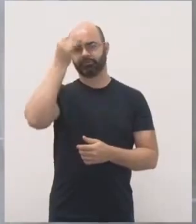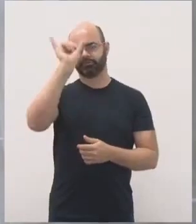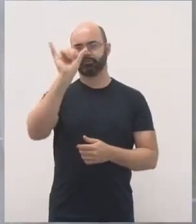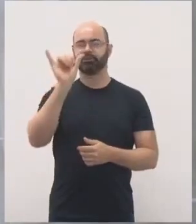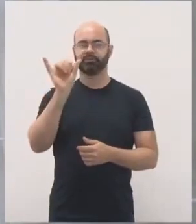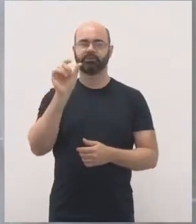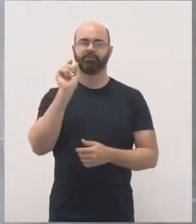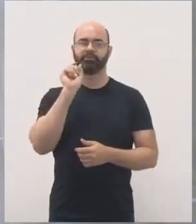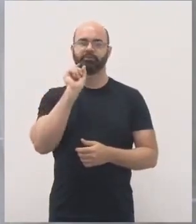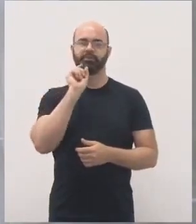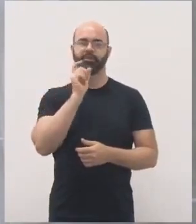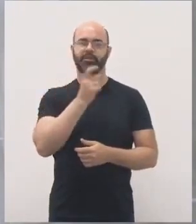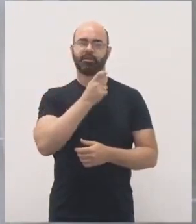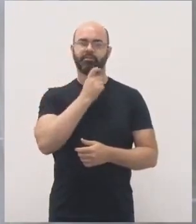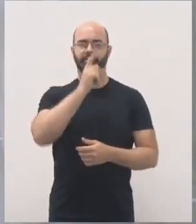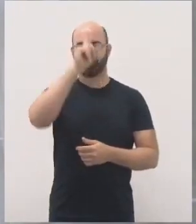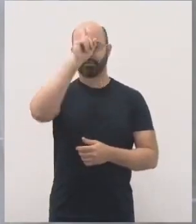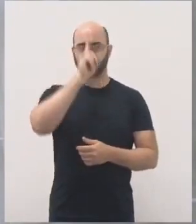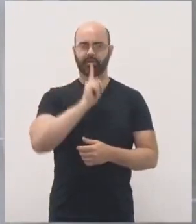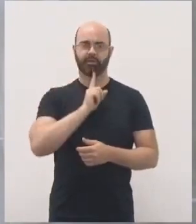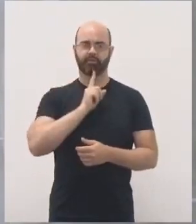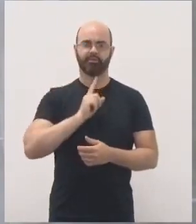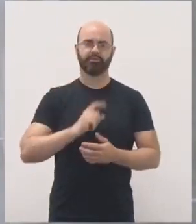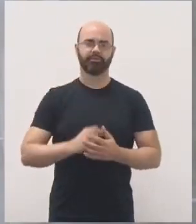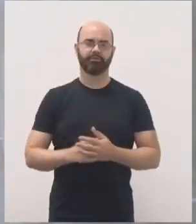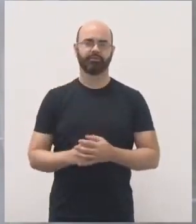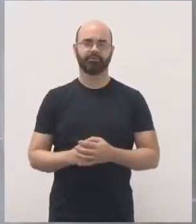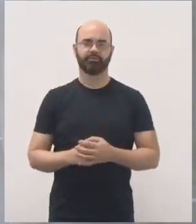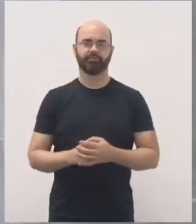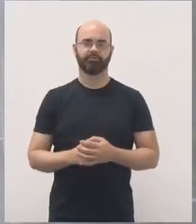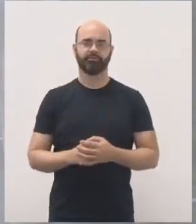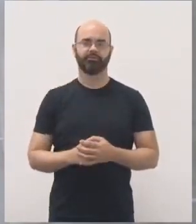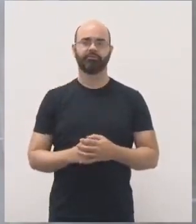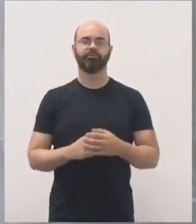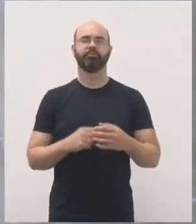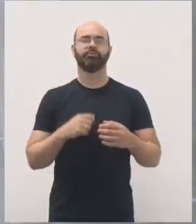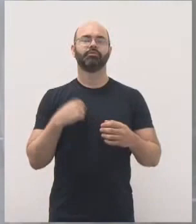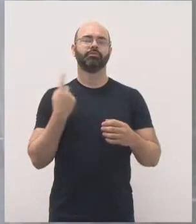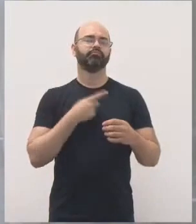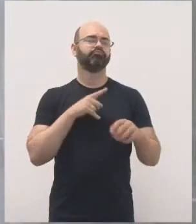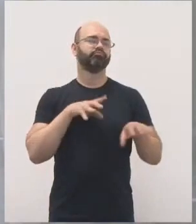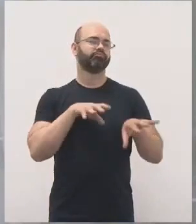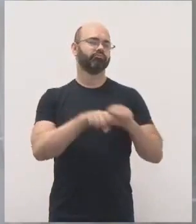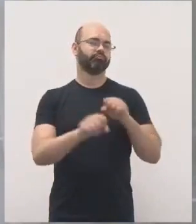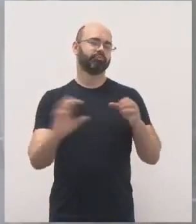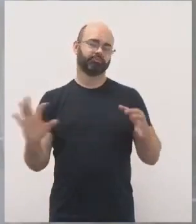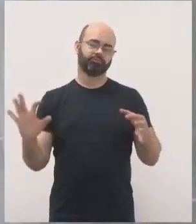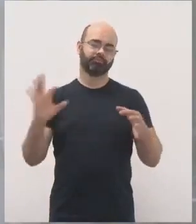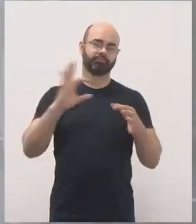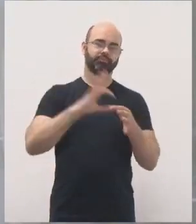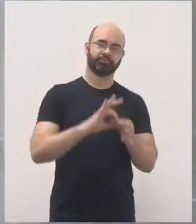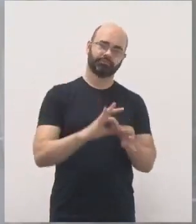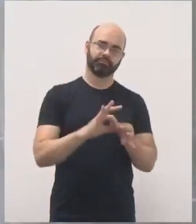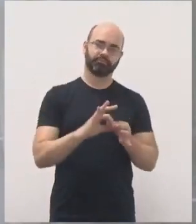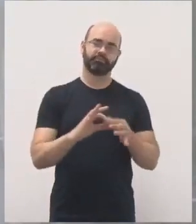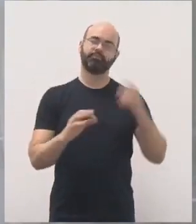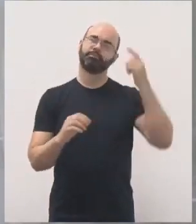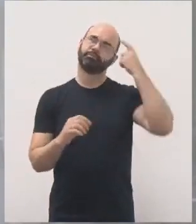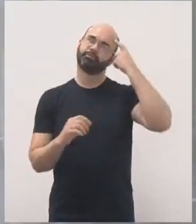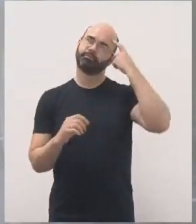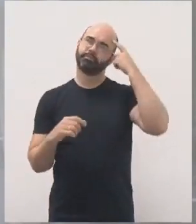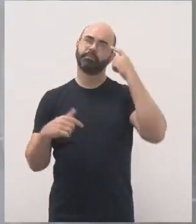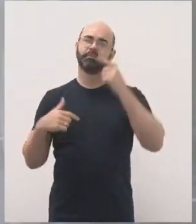Amarelo, nós, associadas à formação, nós pensamos uma série de ações